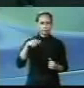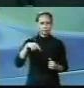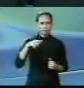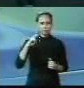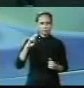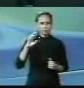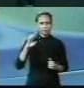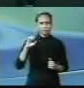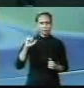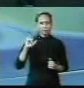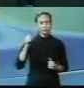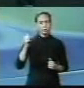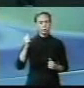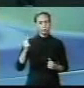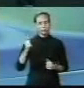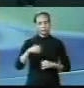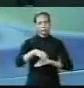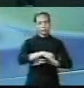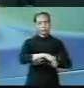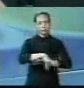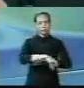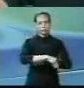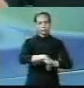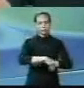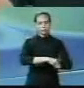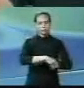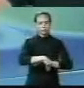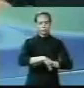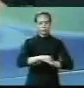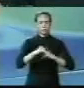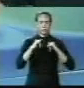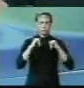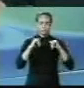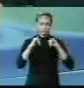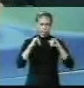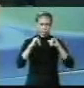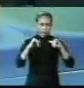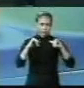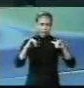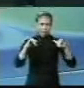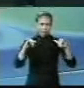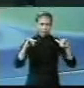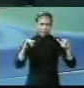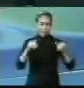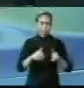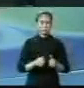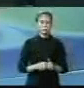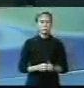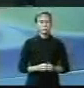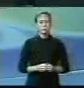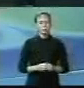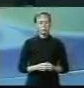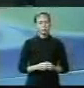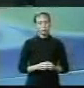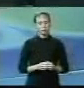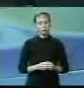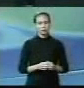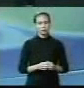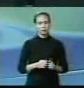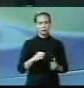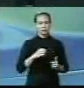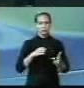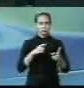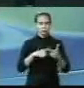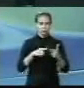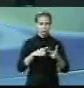rede sabe que é um endereço, digamos assim, sombrio, né, maléfico, onde tem programas,